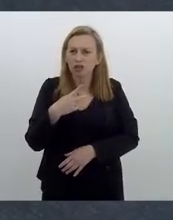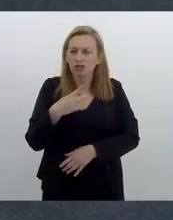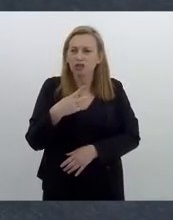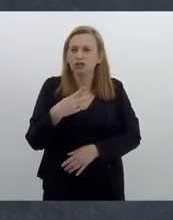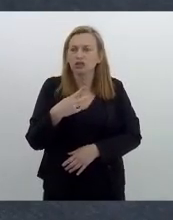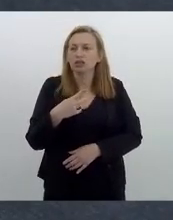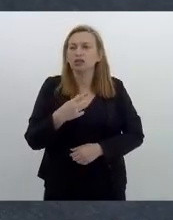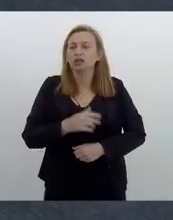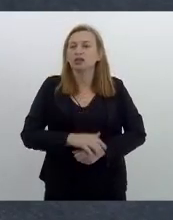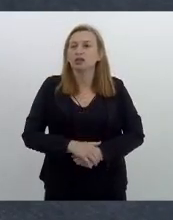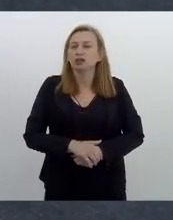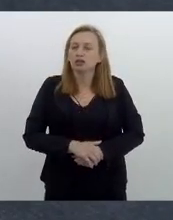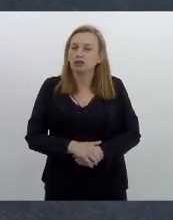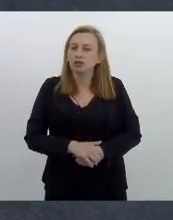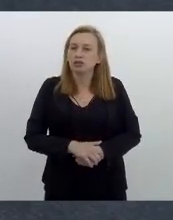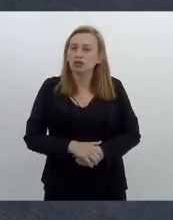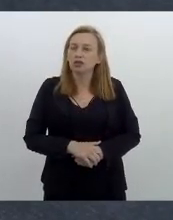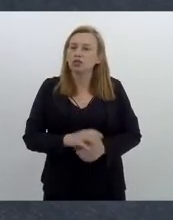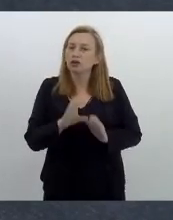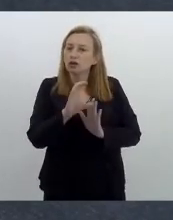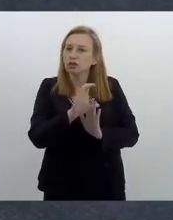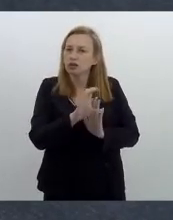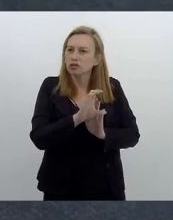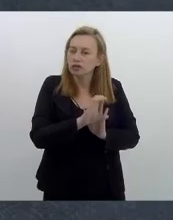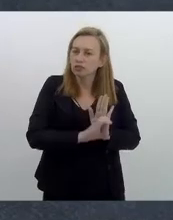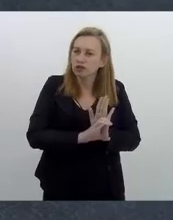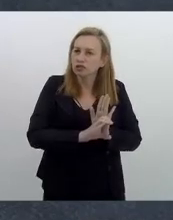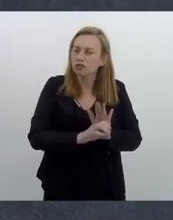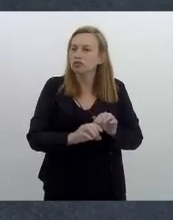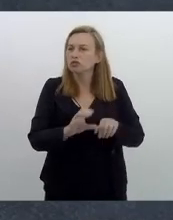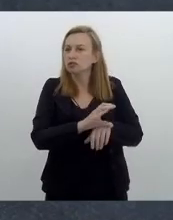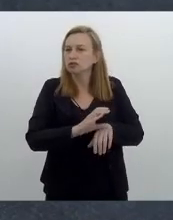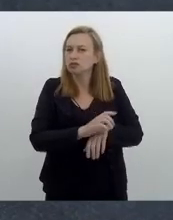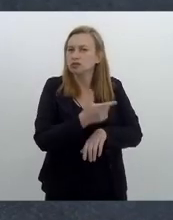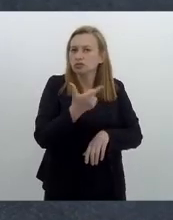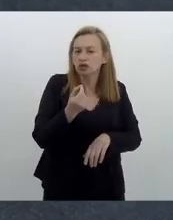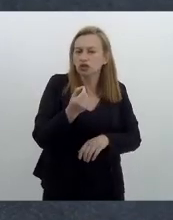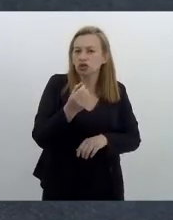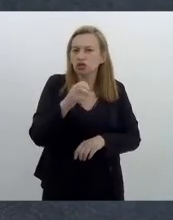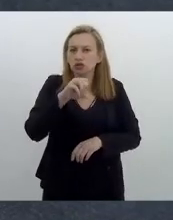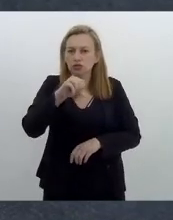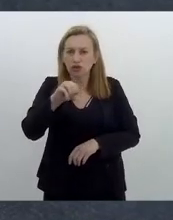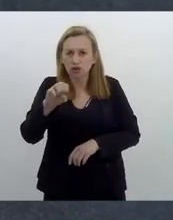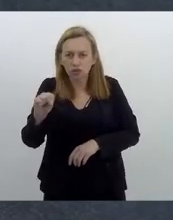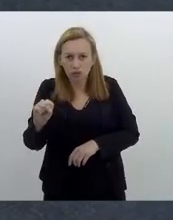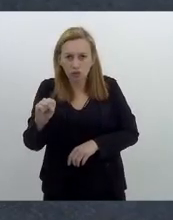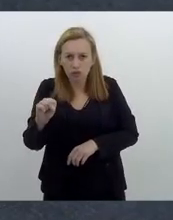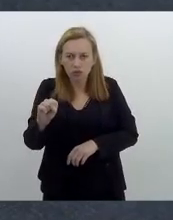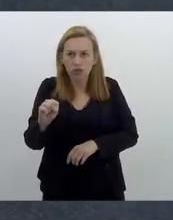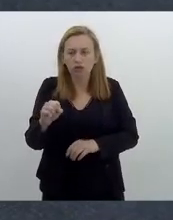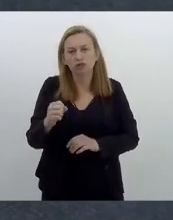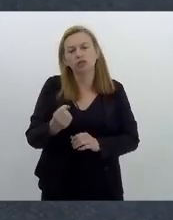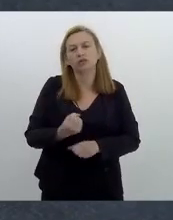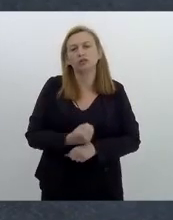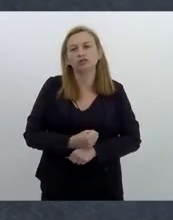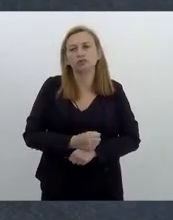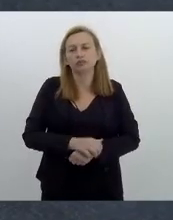A emenda constitucional 20 de 98 Ela lista